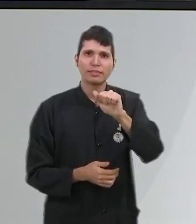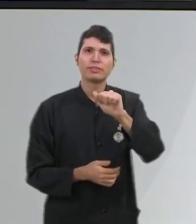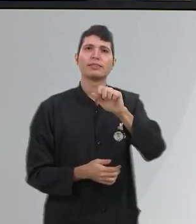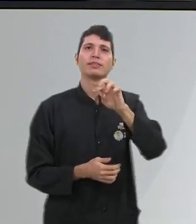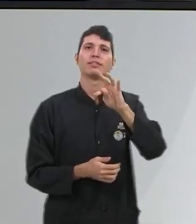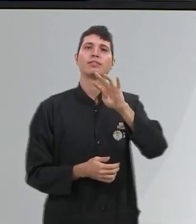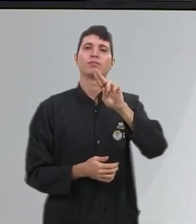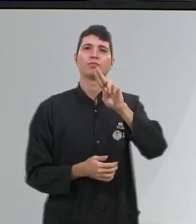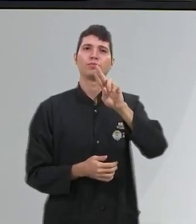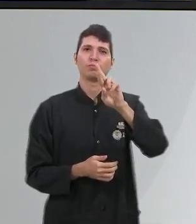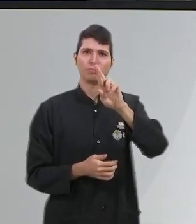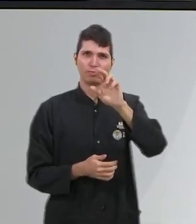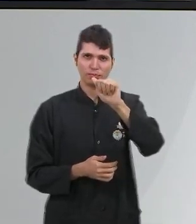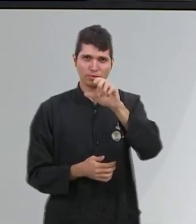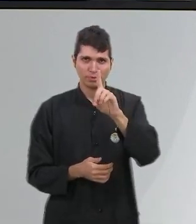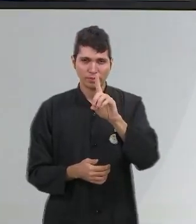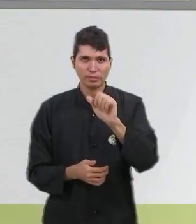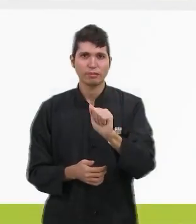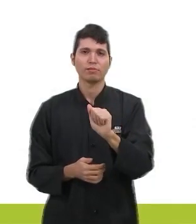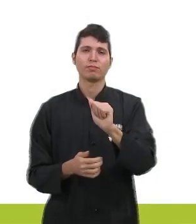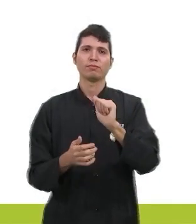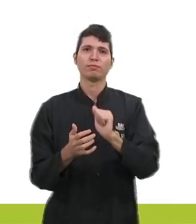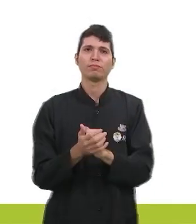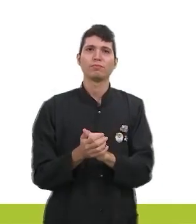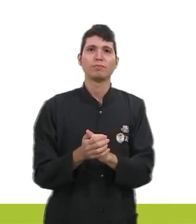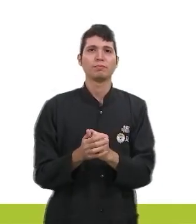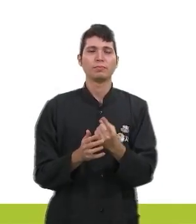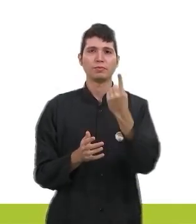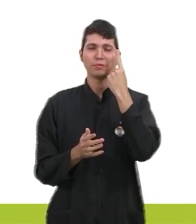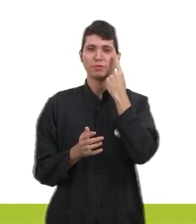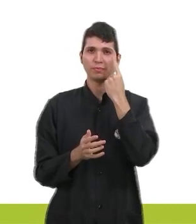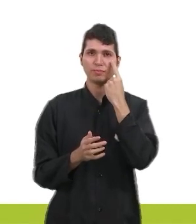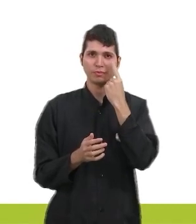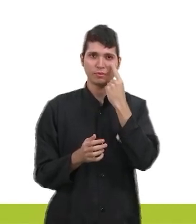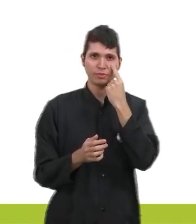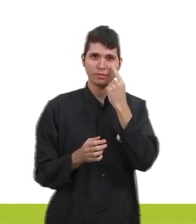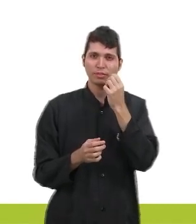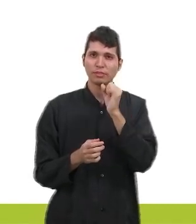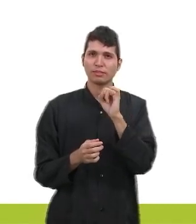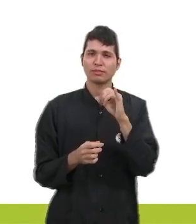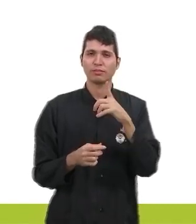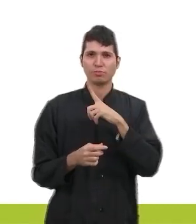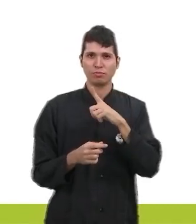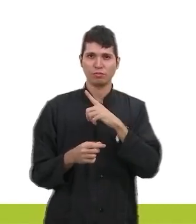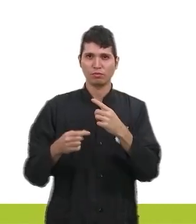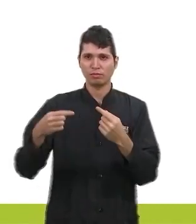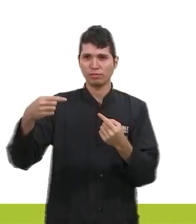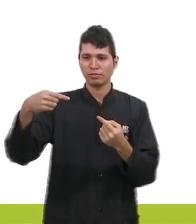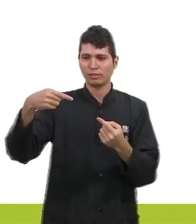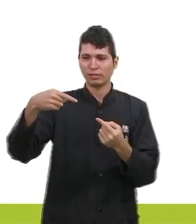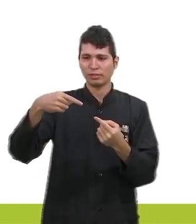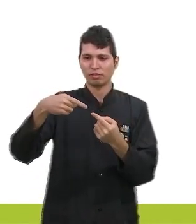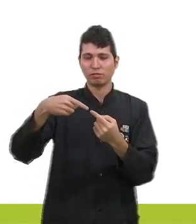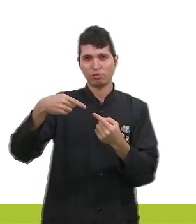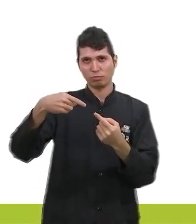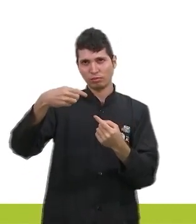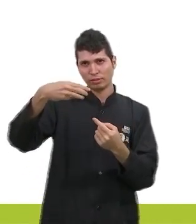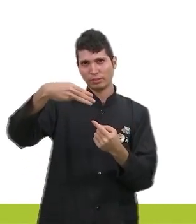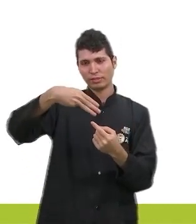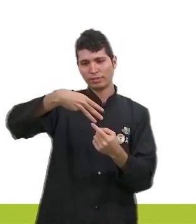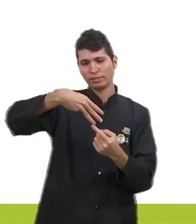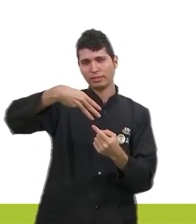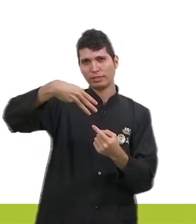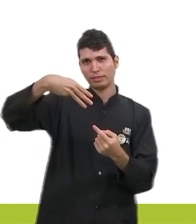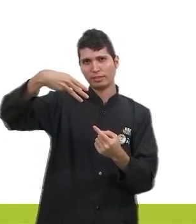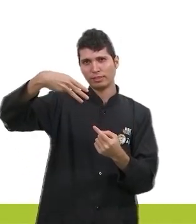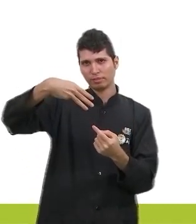em observar que essa ligação tripla, ela não está entre carbonos. A estrutura que eu